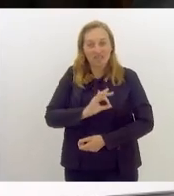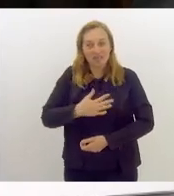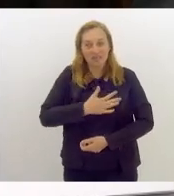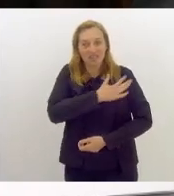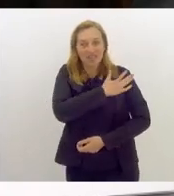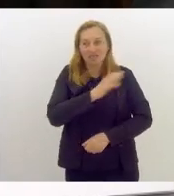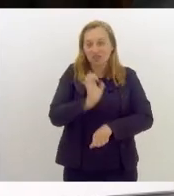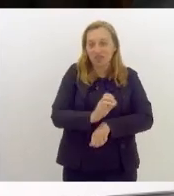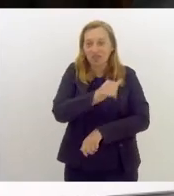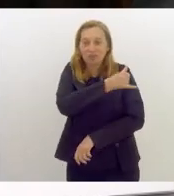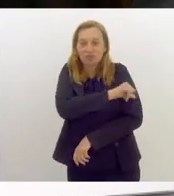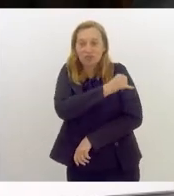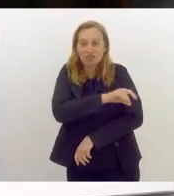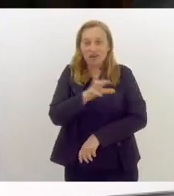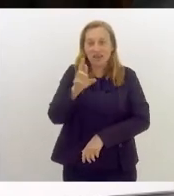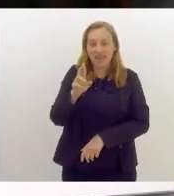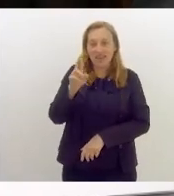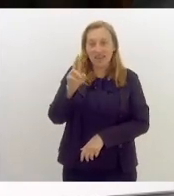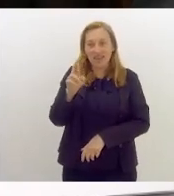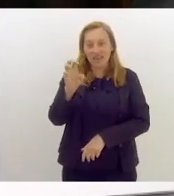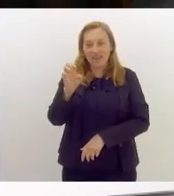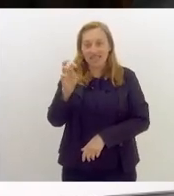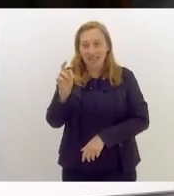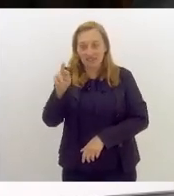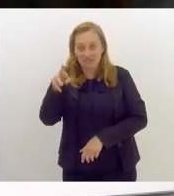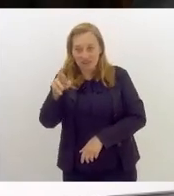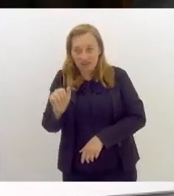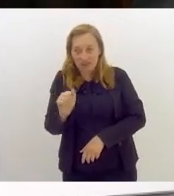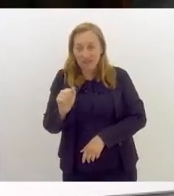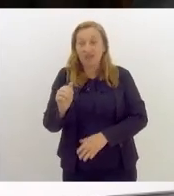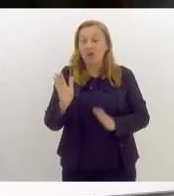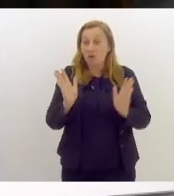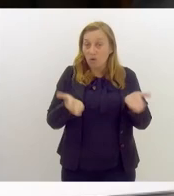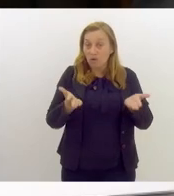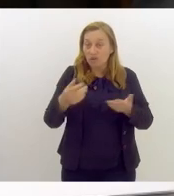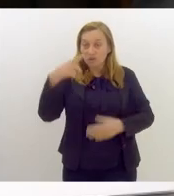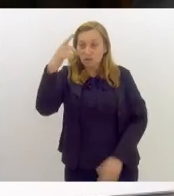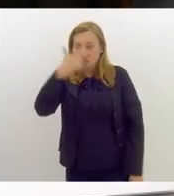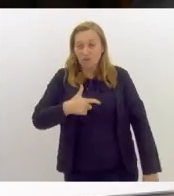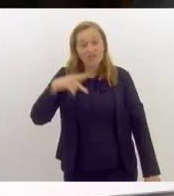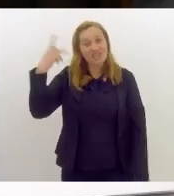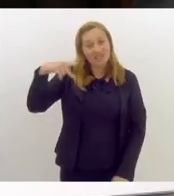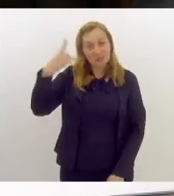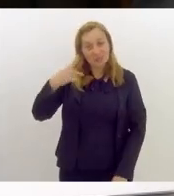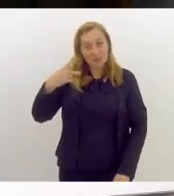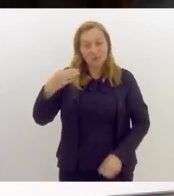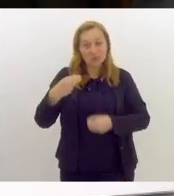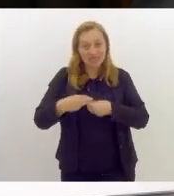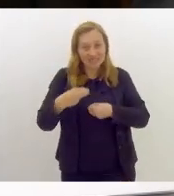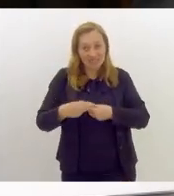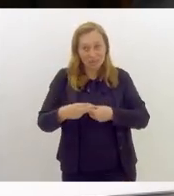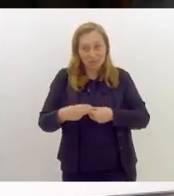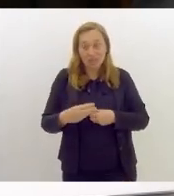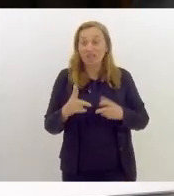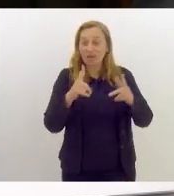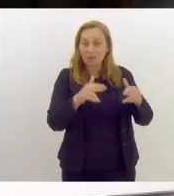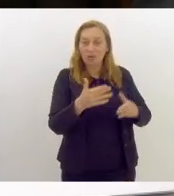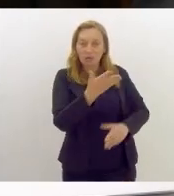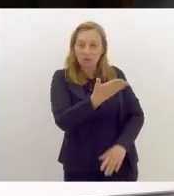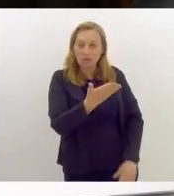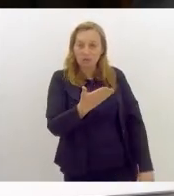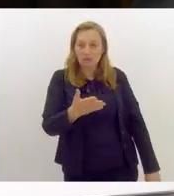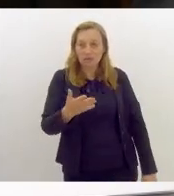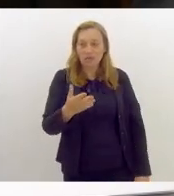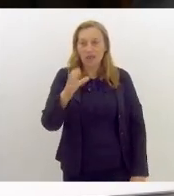da reserva por ser os vereador do município como o nosso Capitão